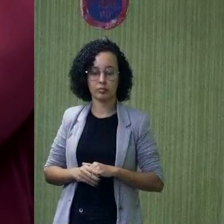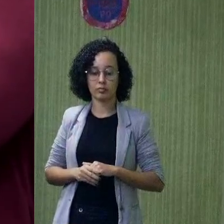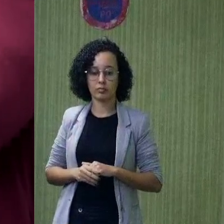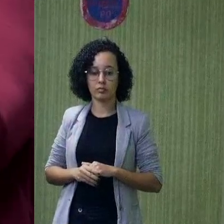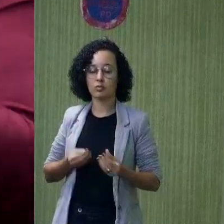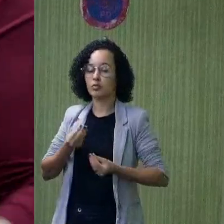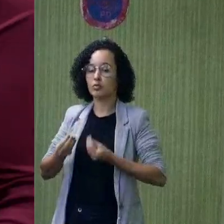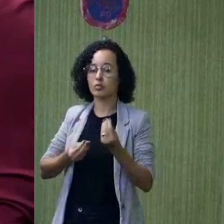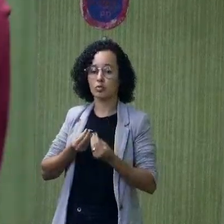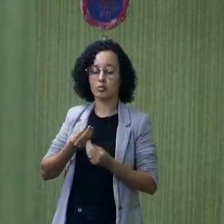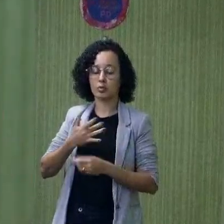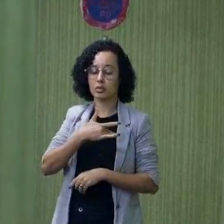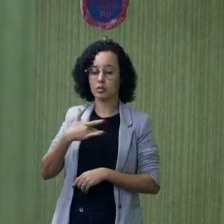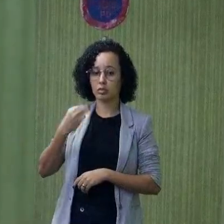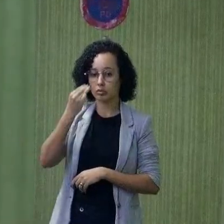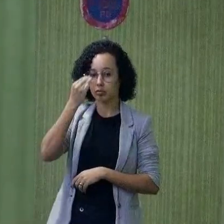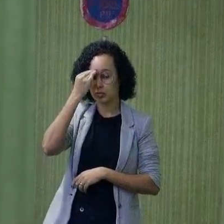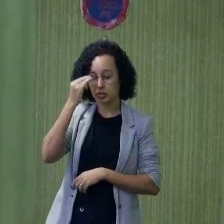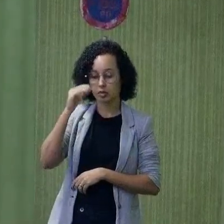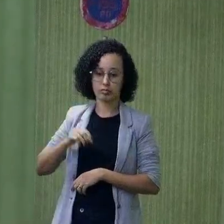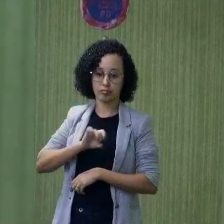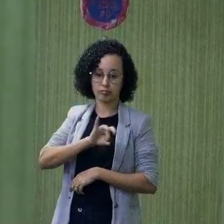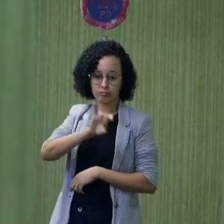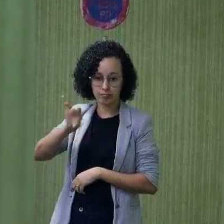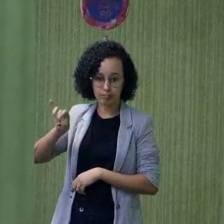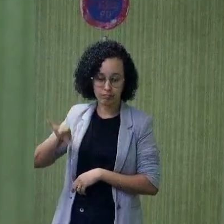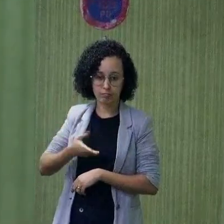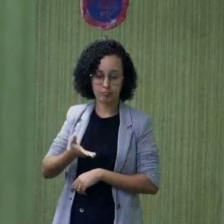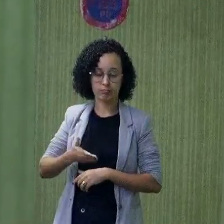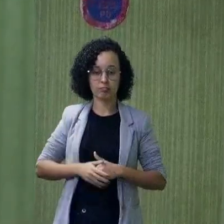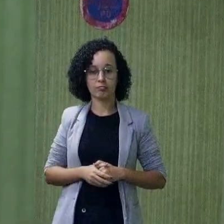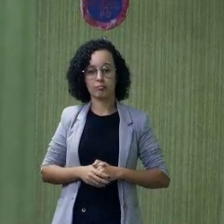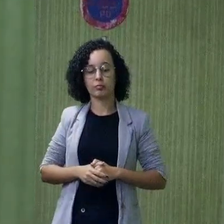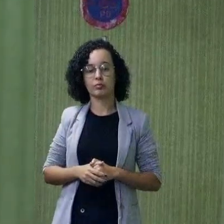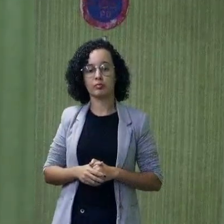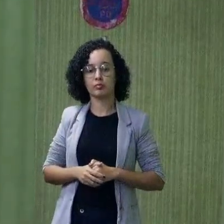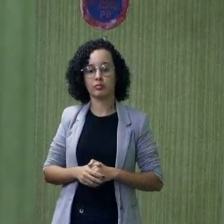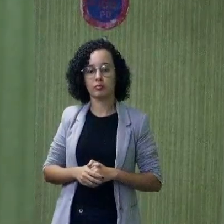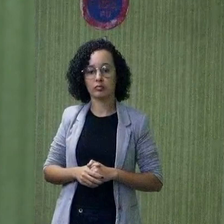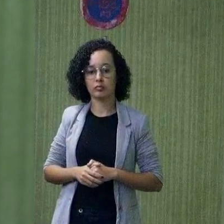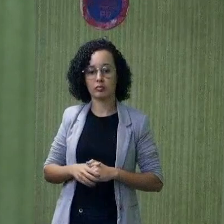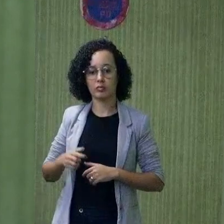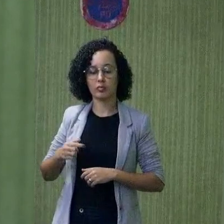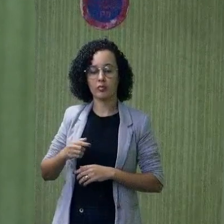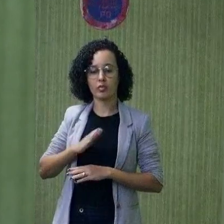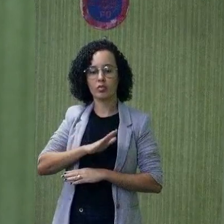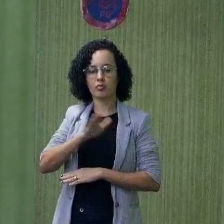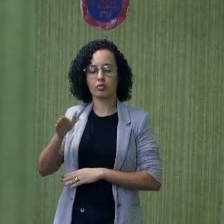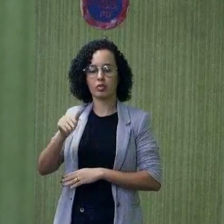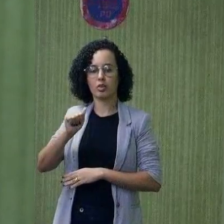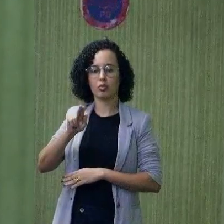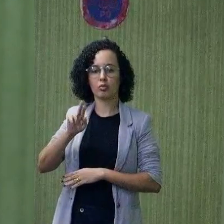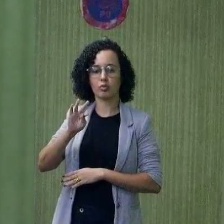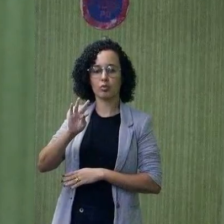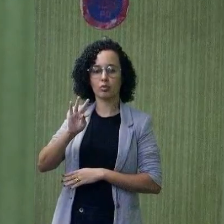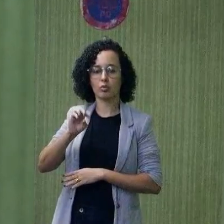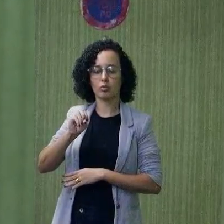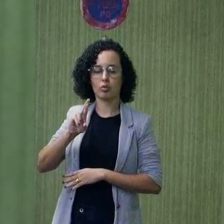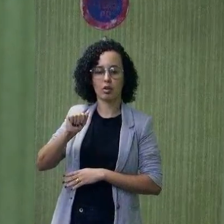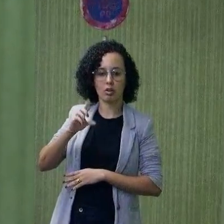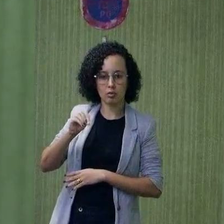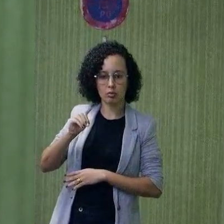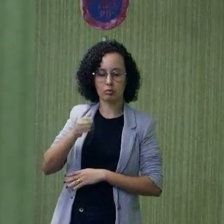então a saúde mental de todo esse povo em Eldorado do Sul onde eu estive uma